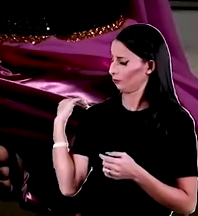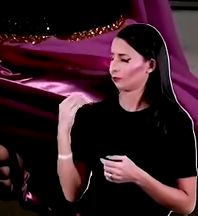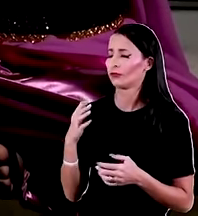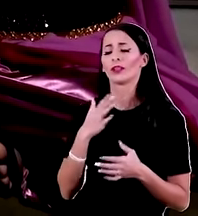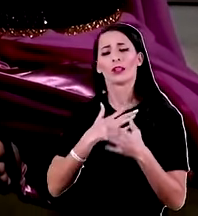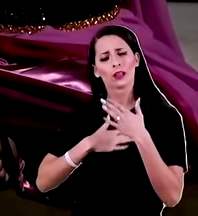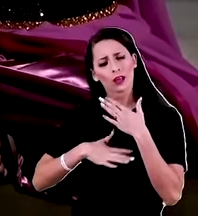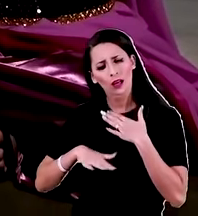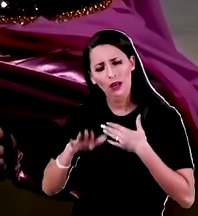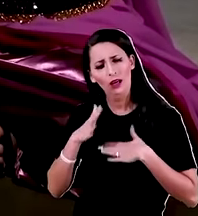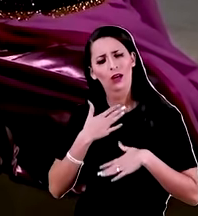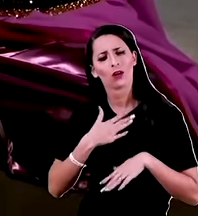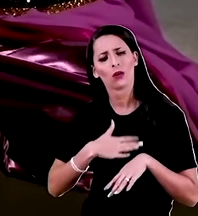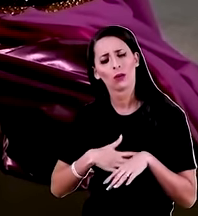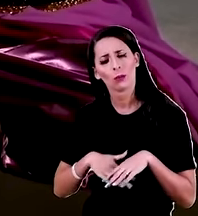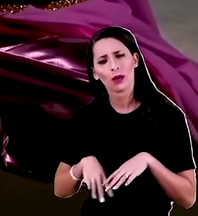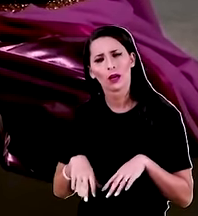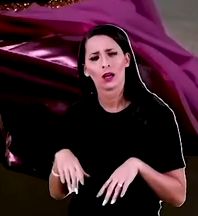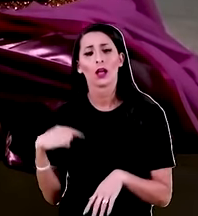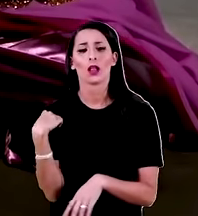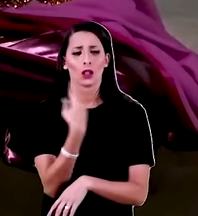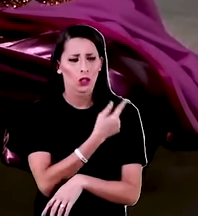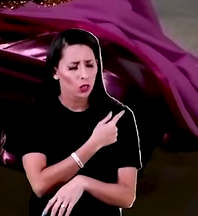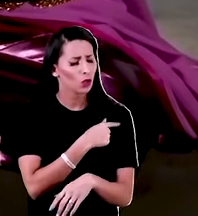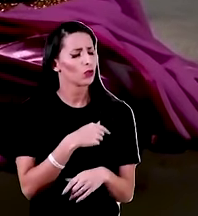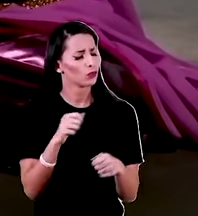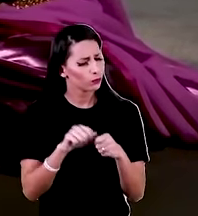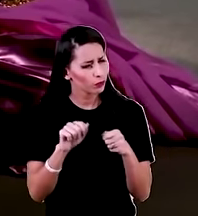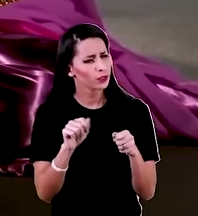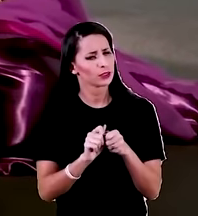Calma. A gente vai ter que dar um jeito.